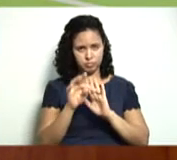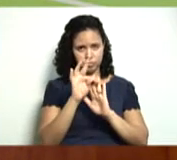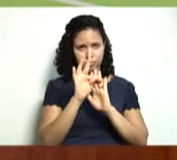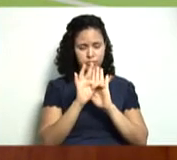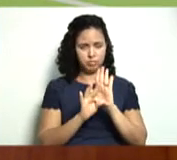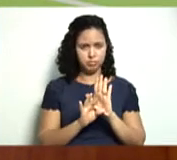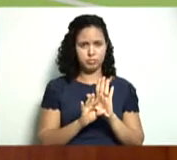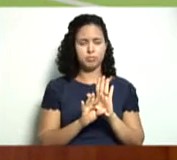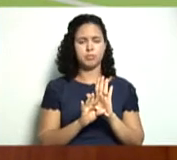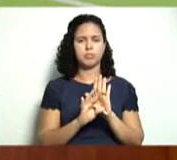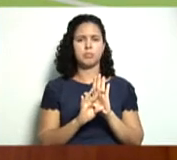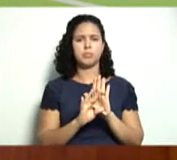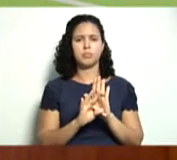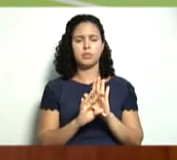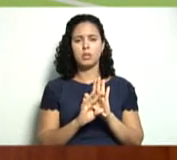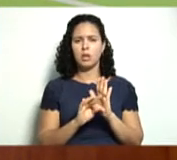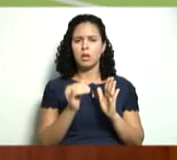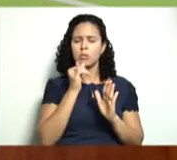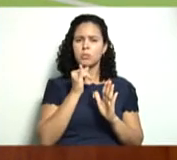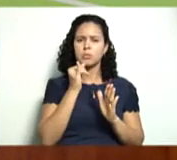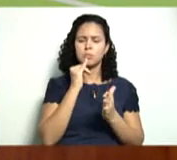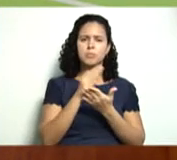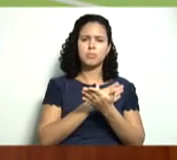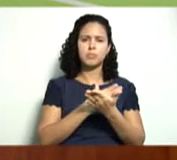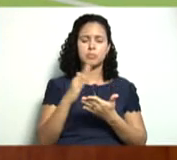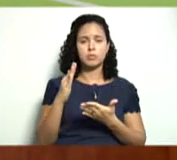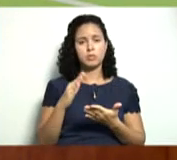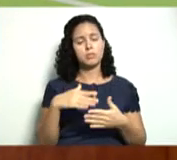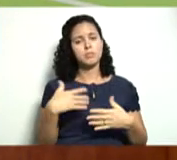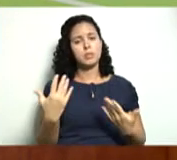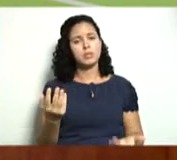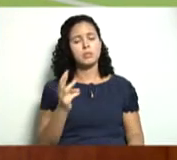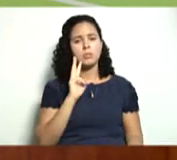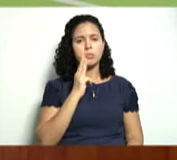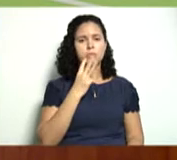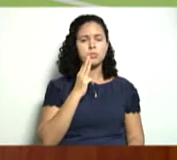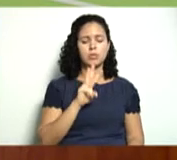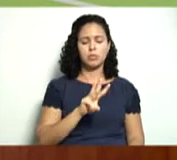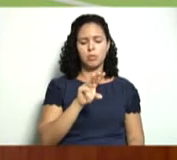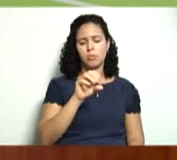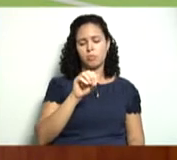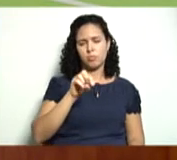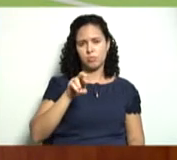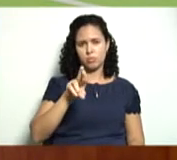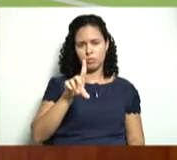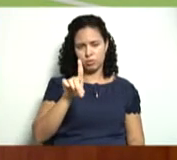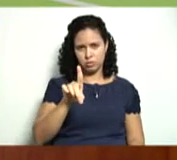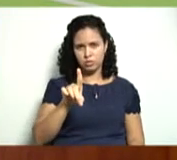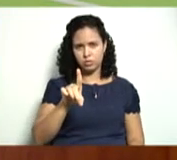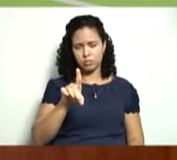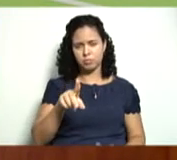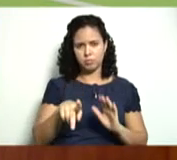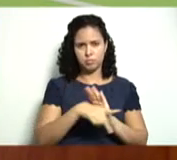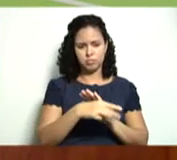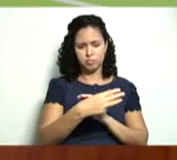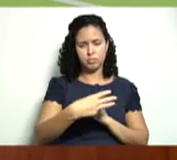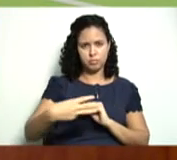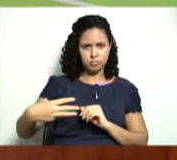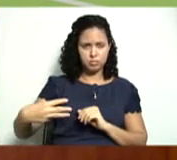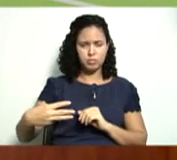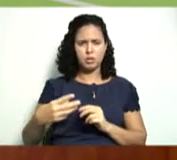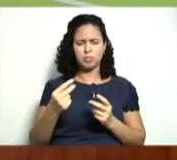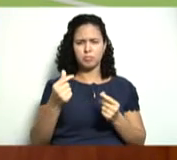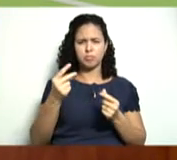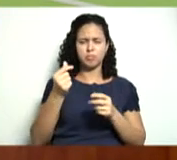no mercado tais só são alguns exemplos só que hoje é da microsoft já tem muito mercado muito